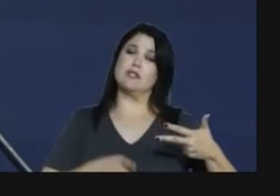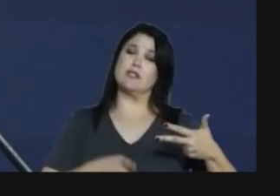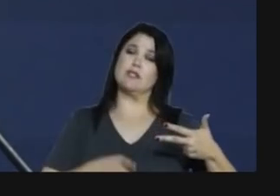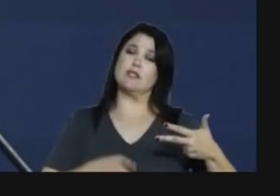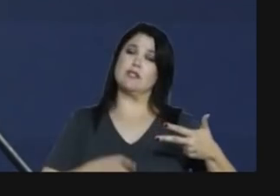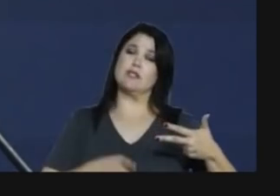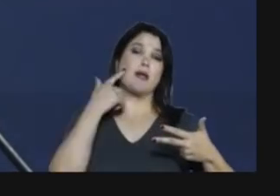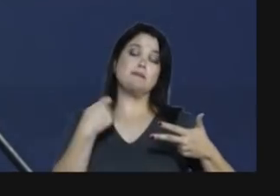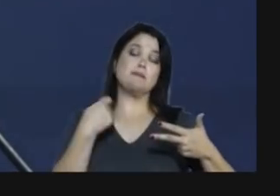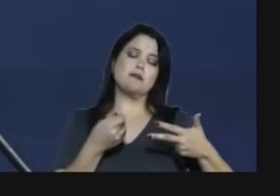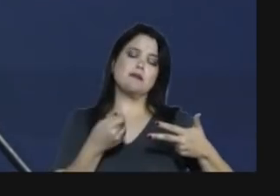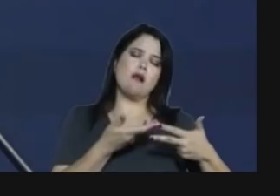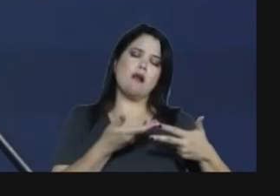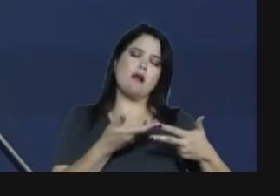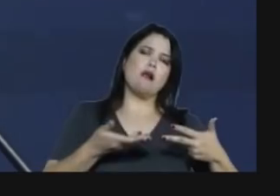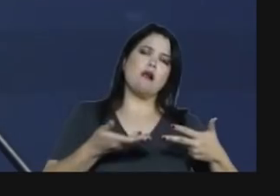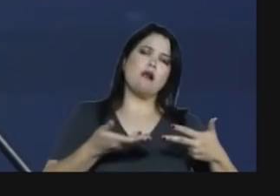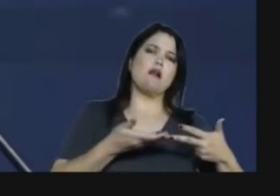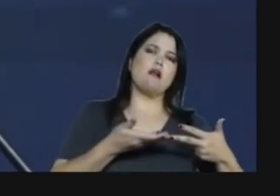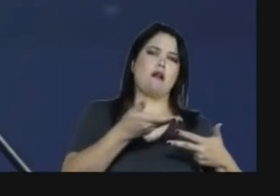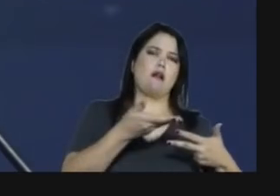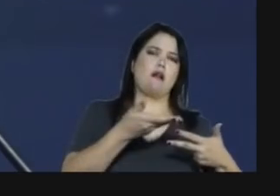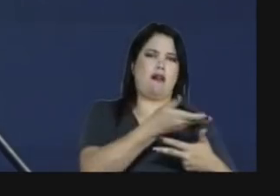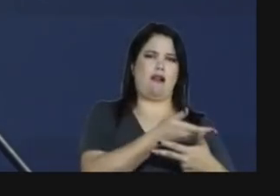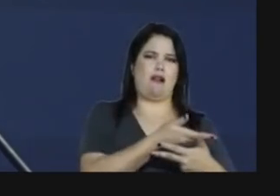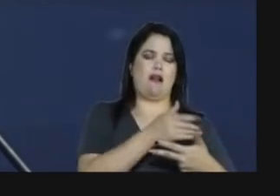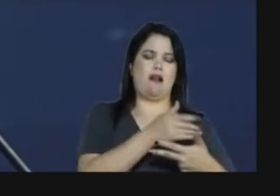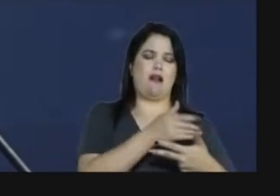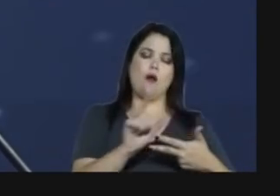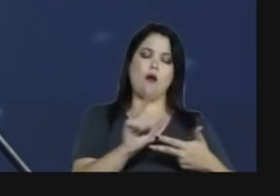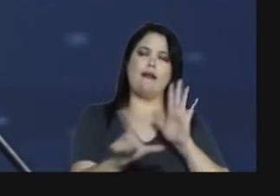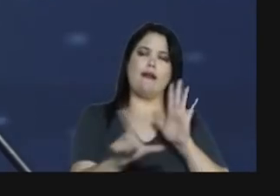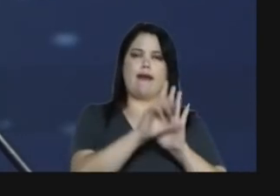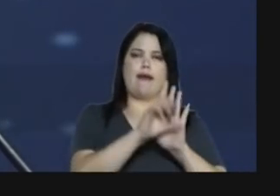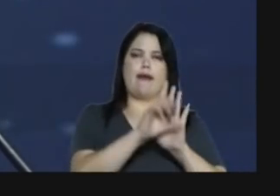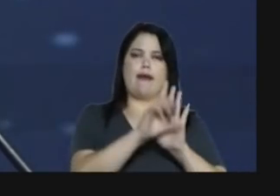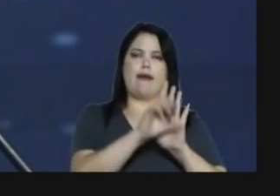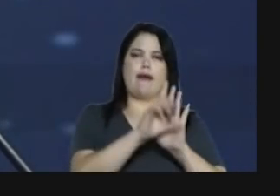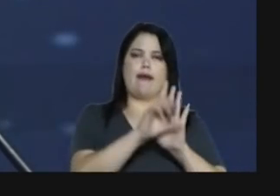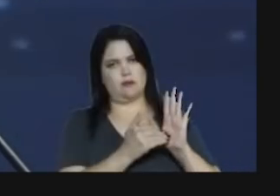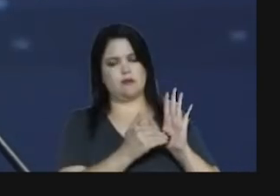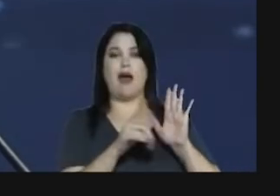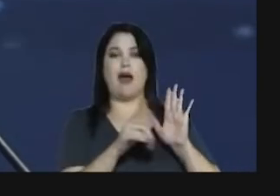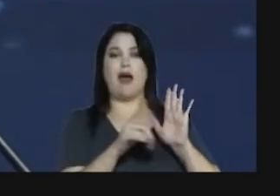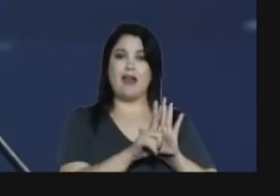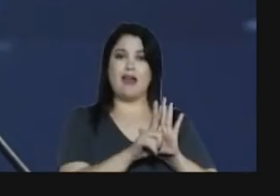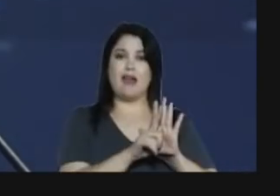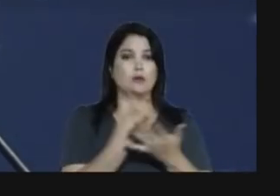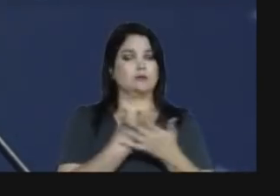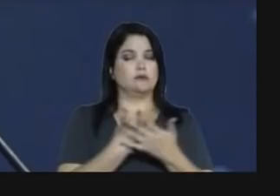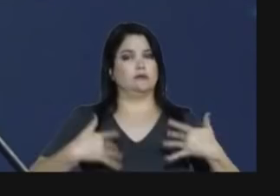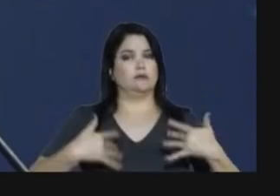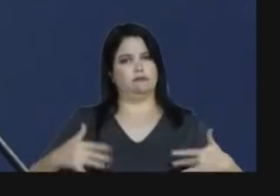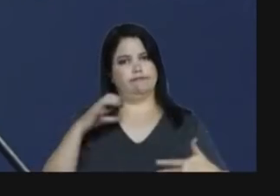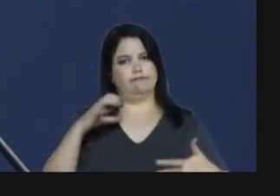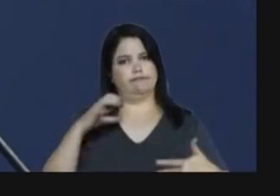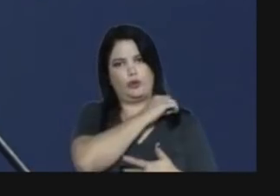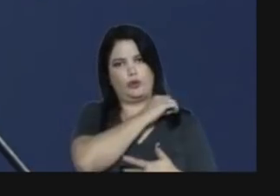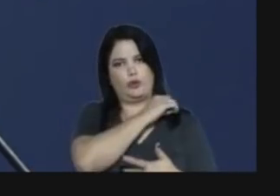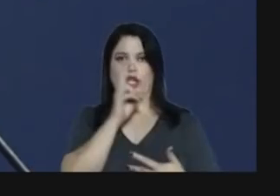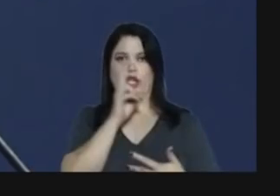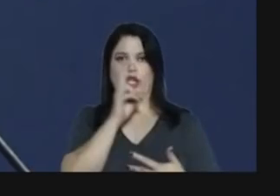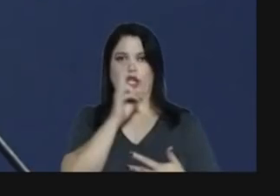que Deva haver uma referência as leis emergenciais que pergunta é essa E os atos